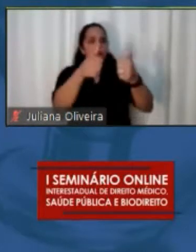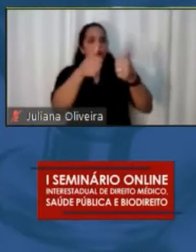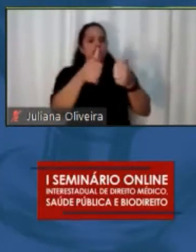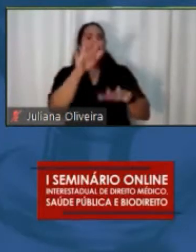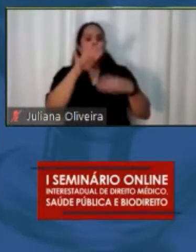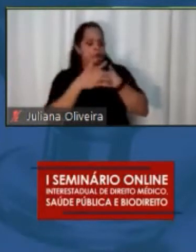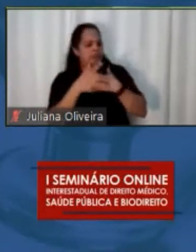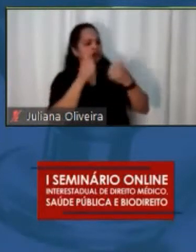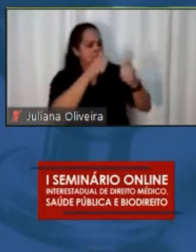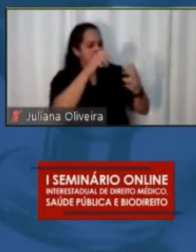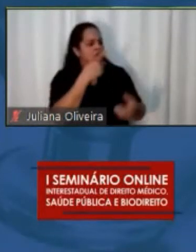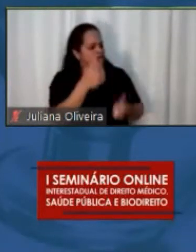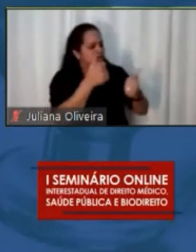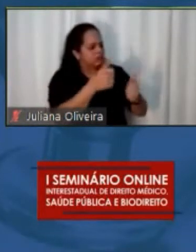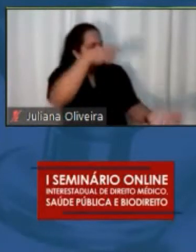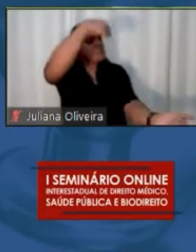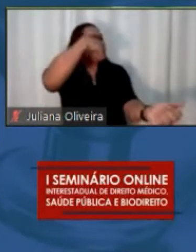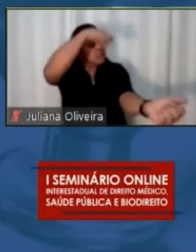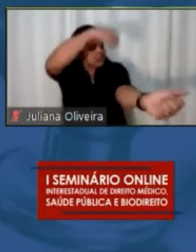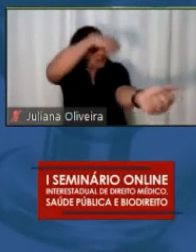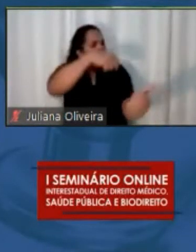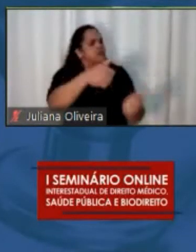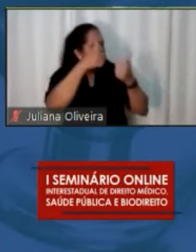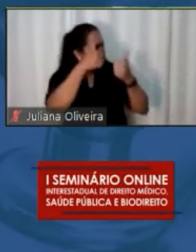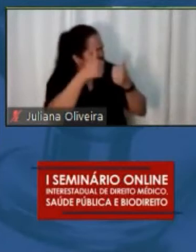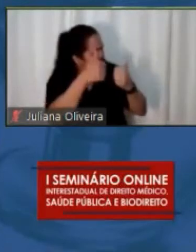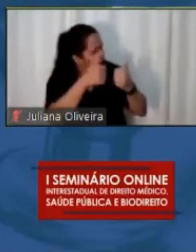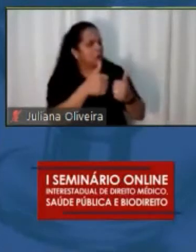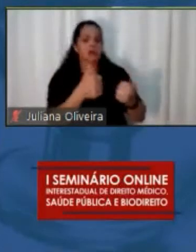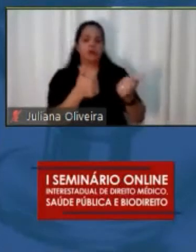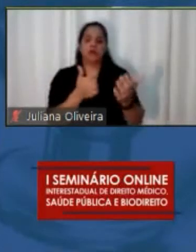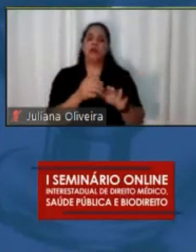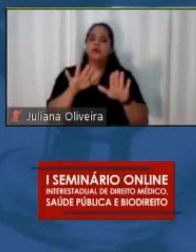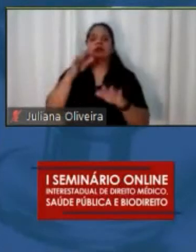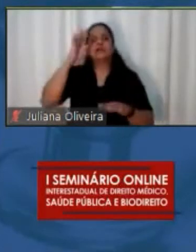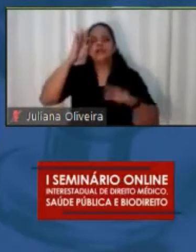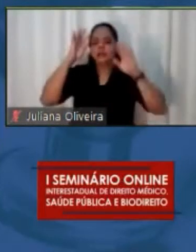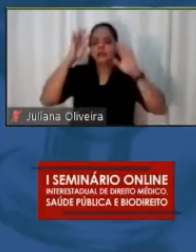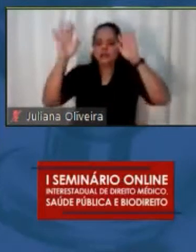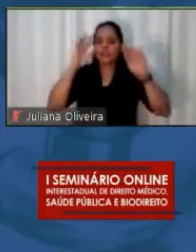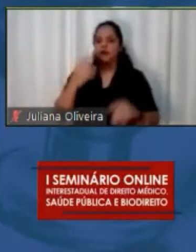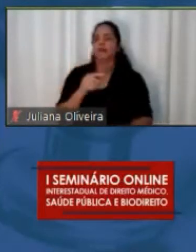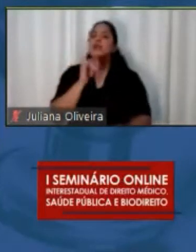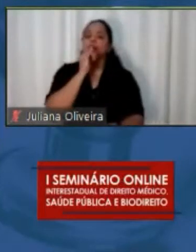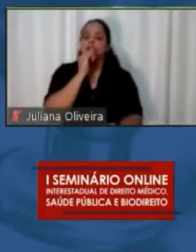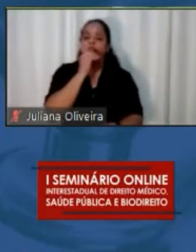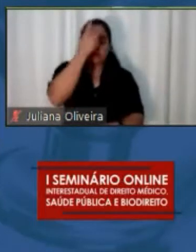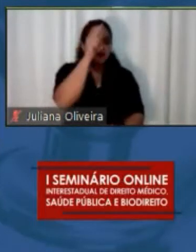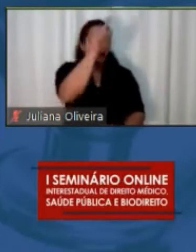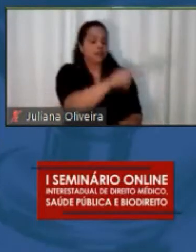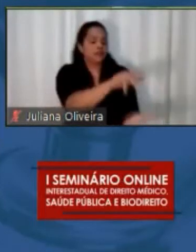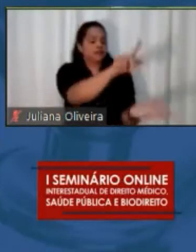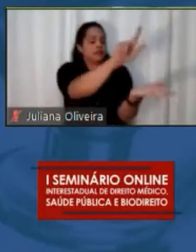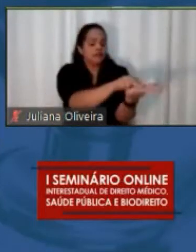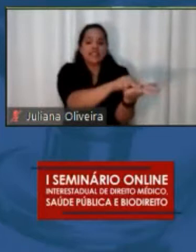a ideia quando se faz uma transfusão de sangue é que o paciente estando anêmico, ele tem um maior risco de isquemia. Então,